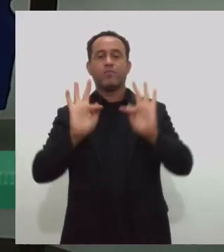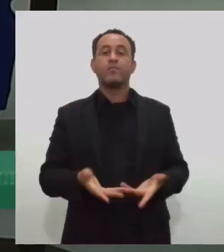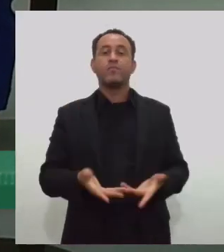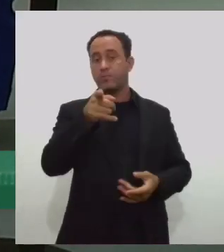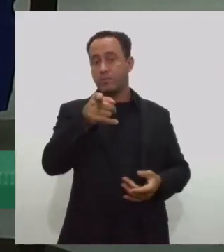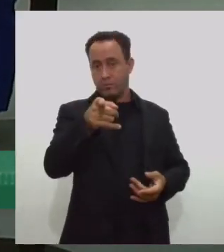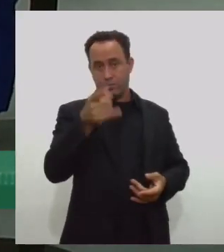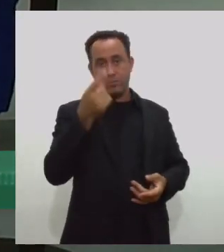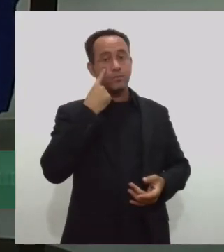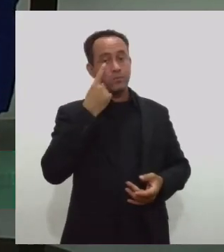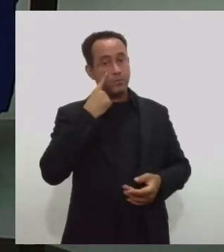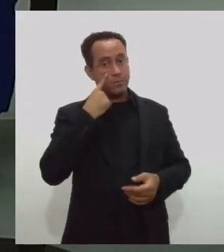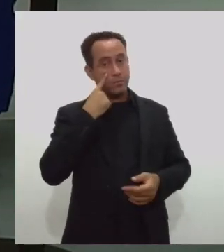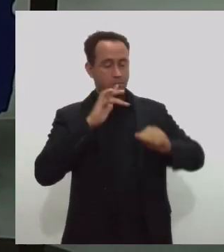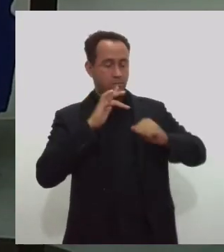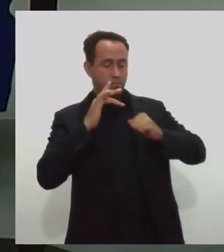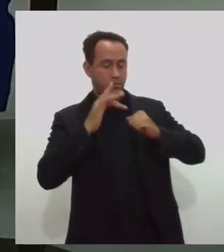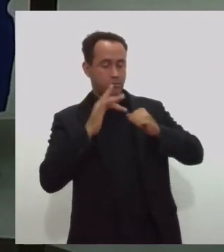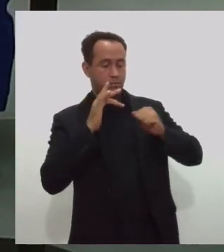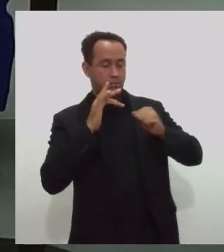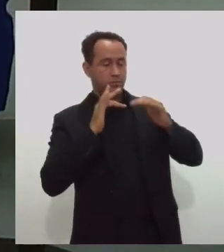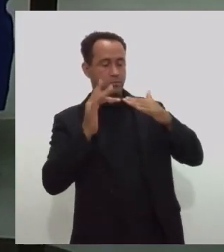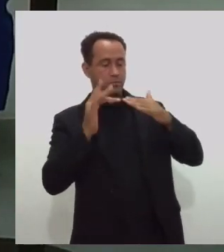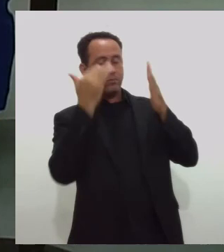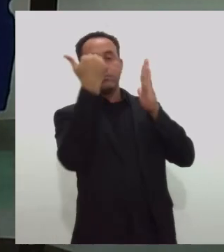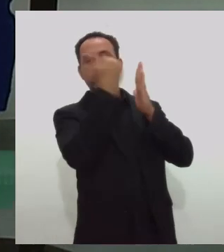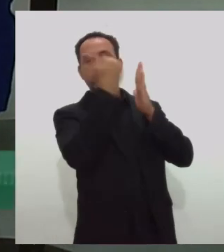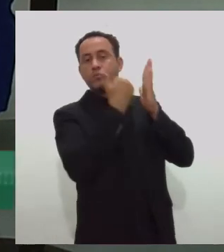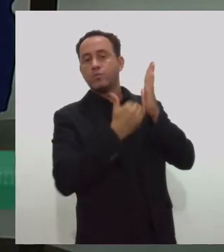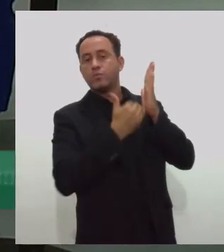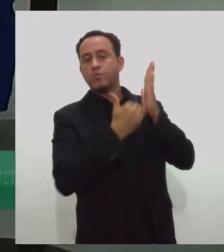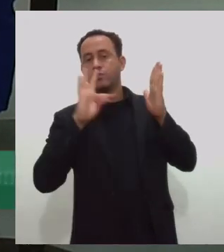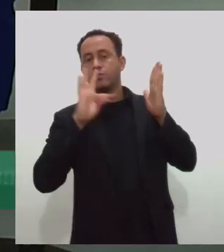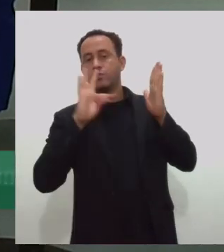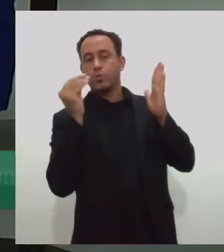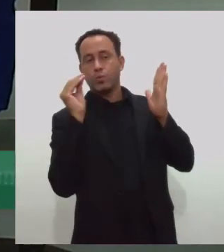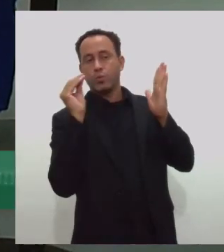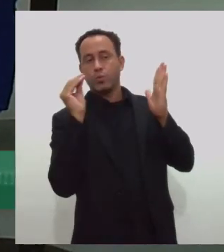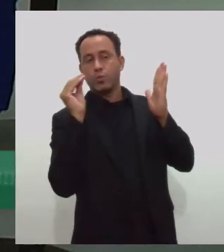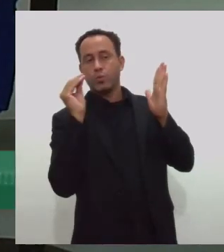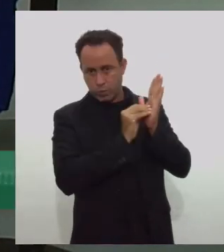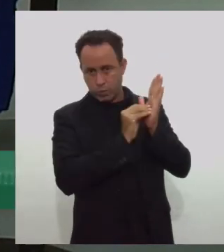quiser acompanhar a nossa programação pelas redes sociais, no Face e no Instagram, é